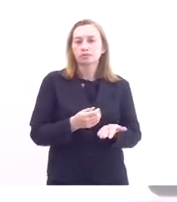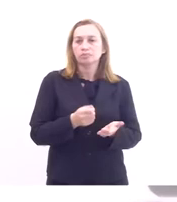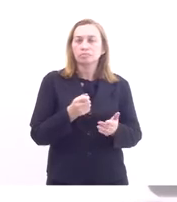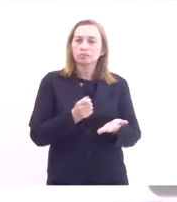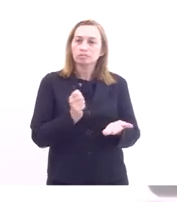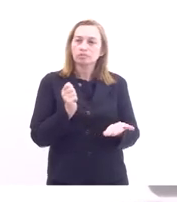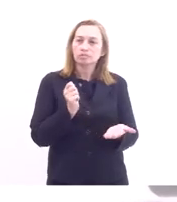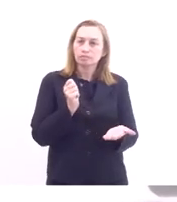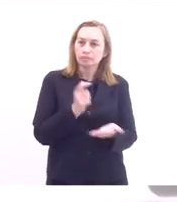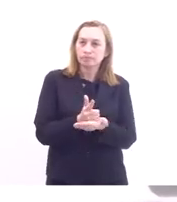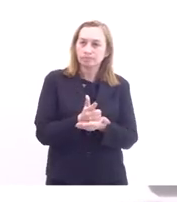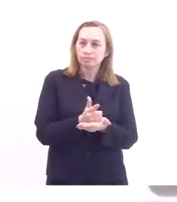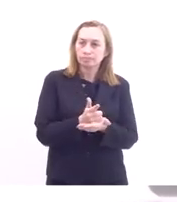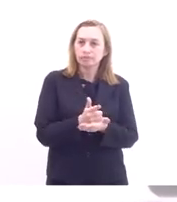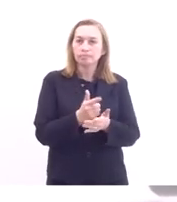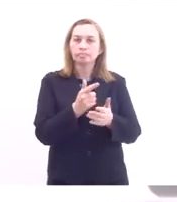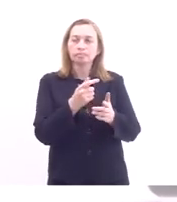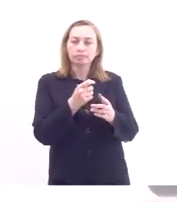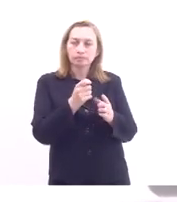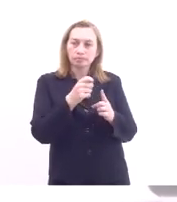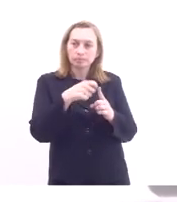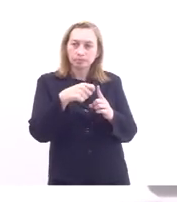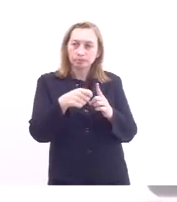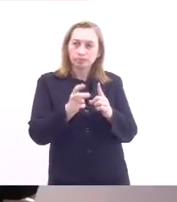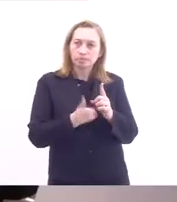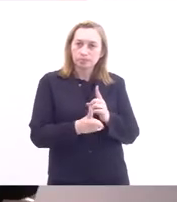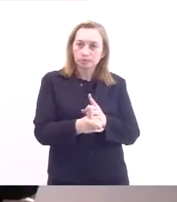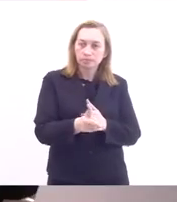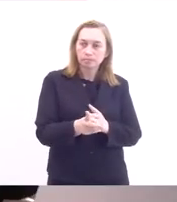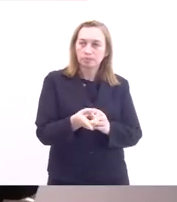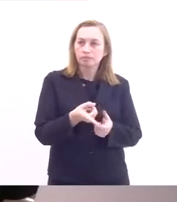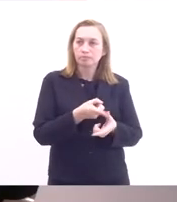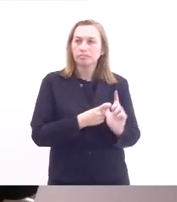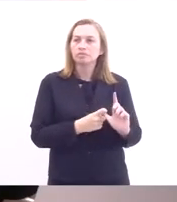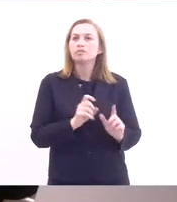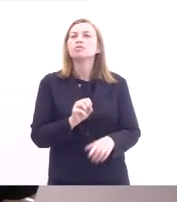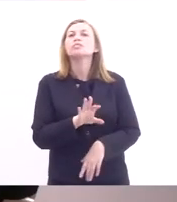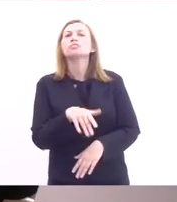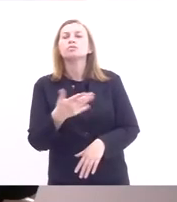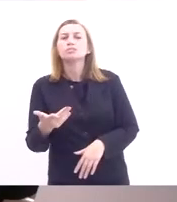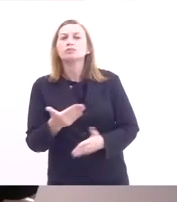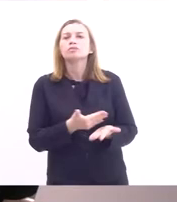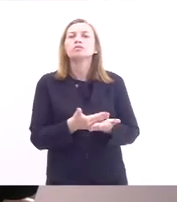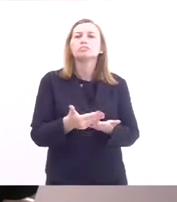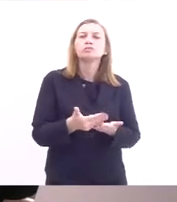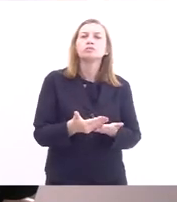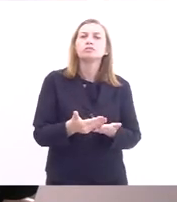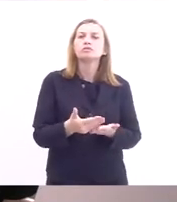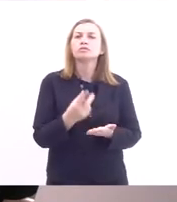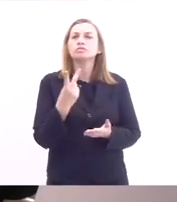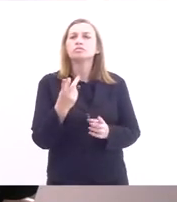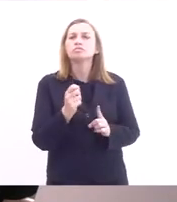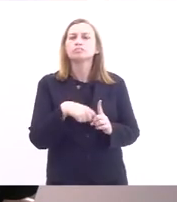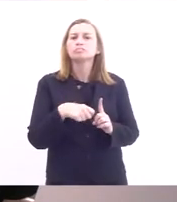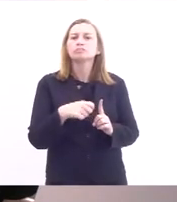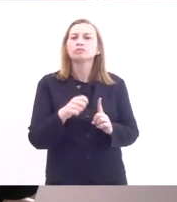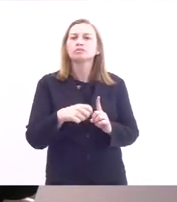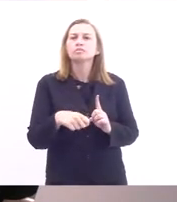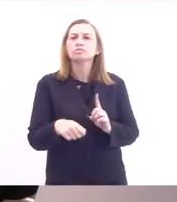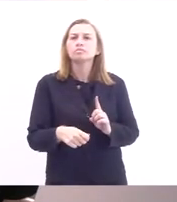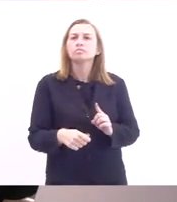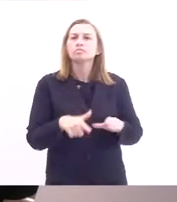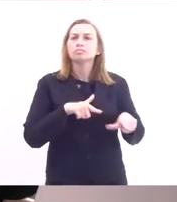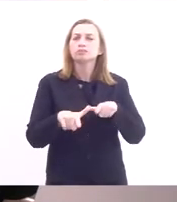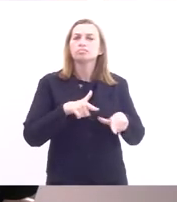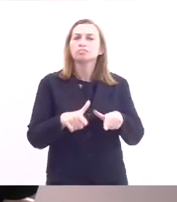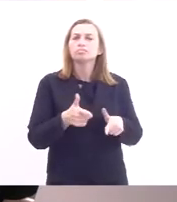pagamento gradual dessa dívida. Quanto é esse montante inicial, daqui a 2 meses, de serviço